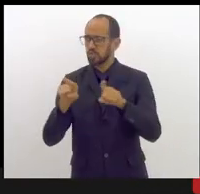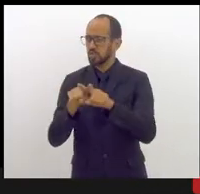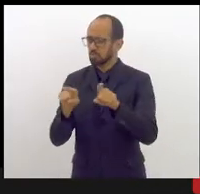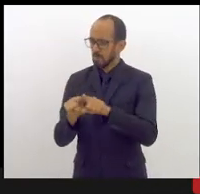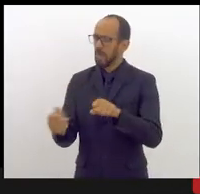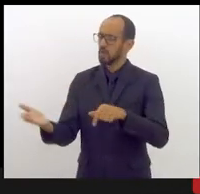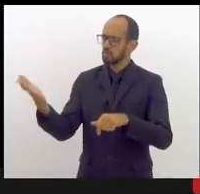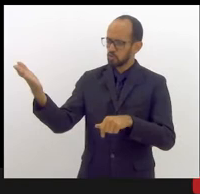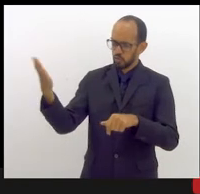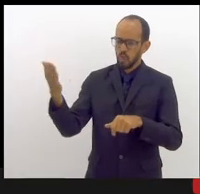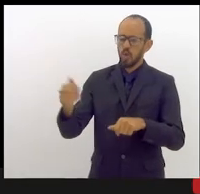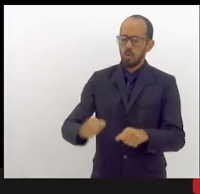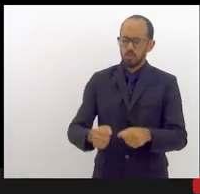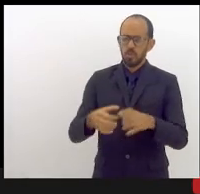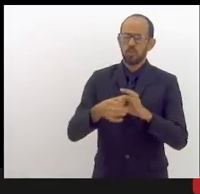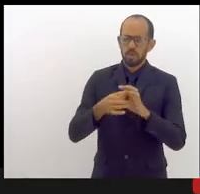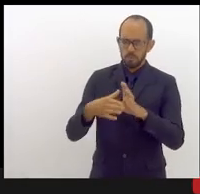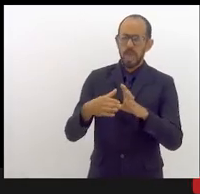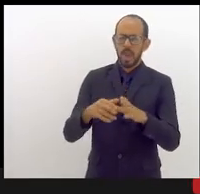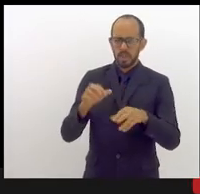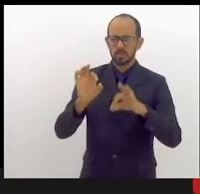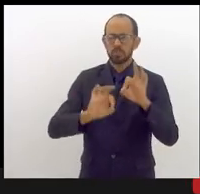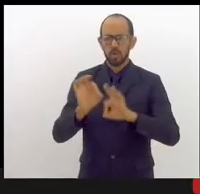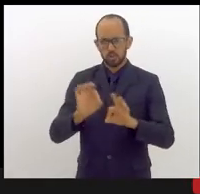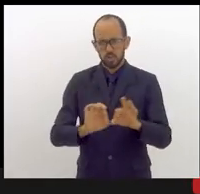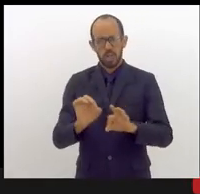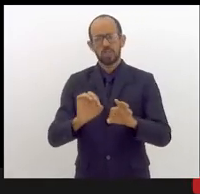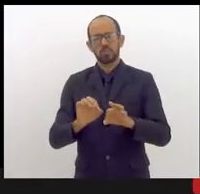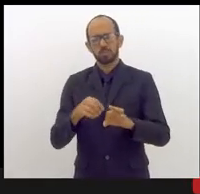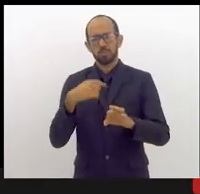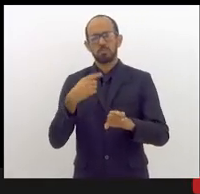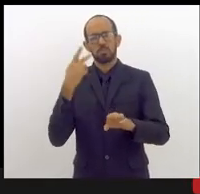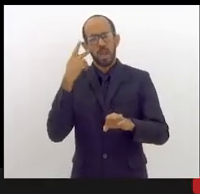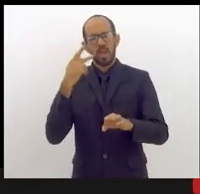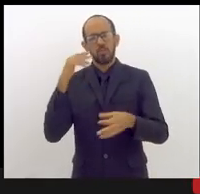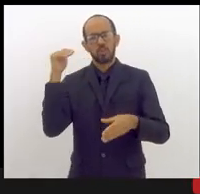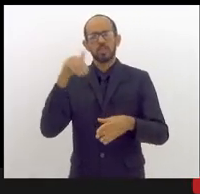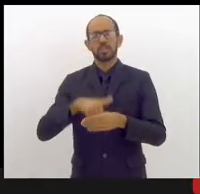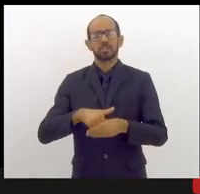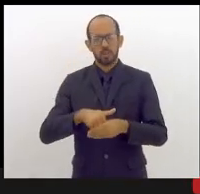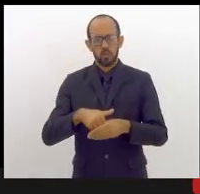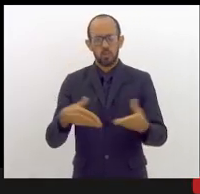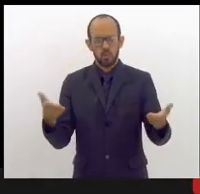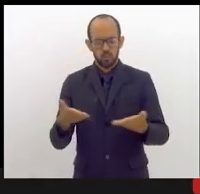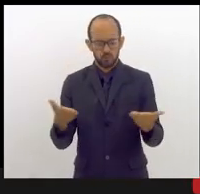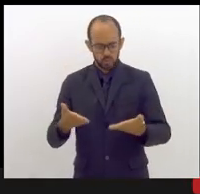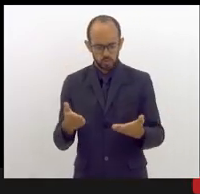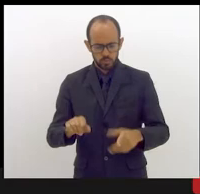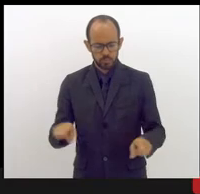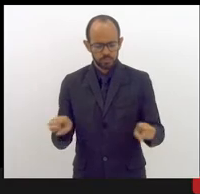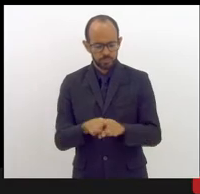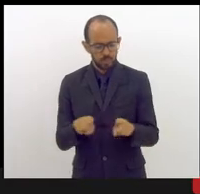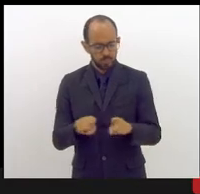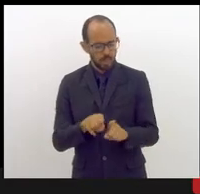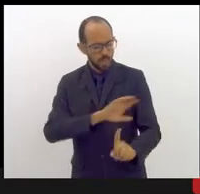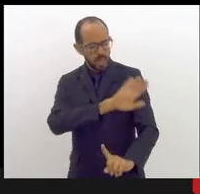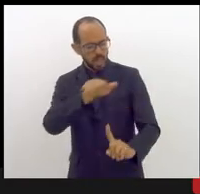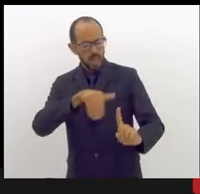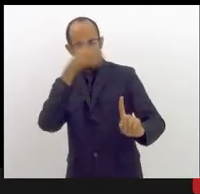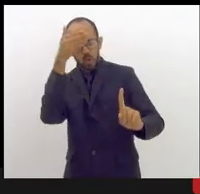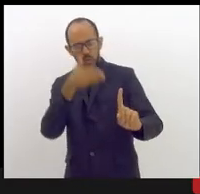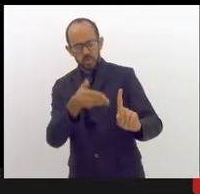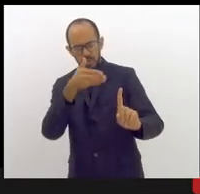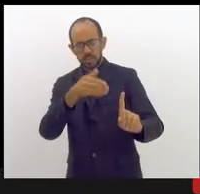por trazer esse projeto a pauta por votarmos esse projeto hoje e reconhecermos